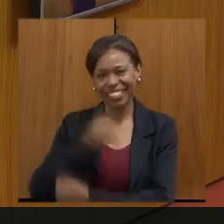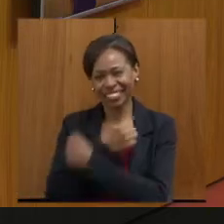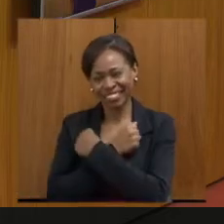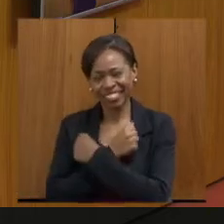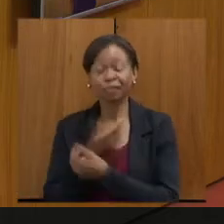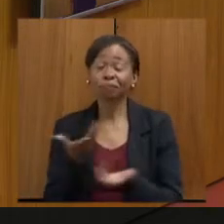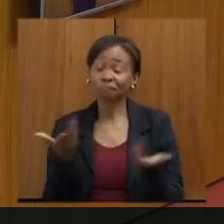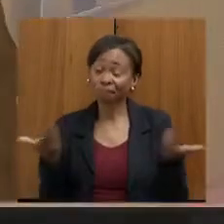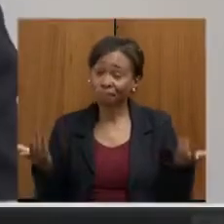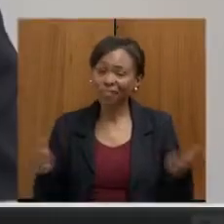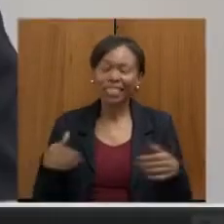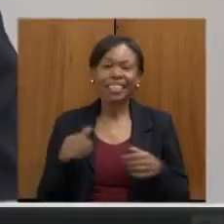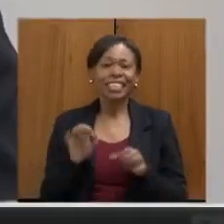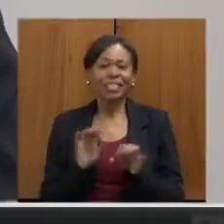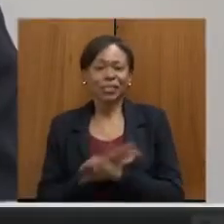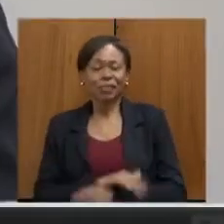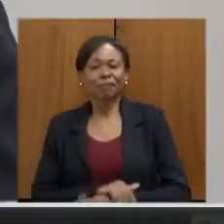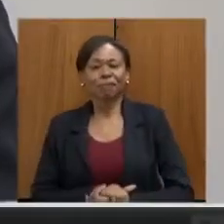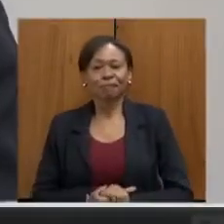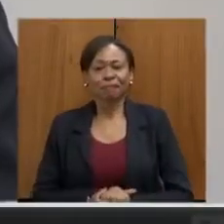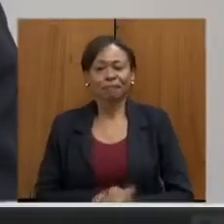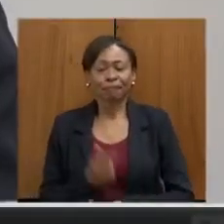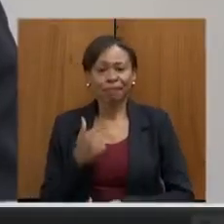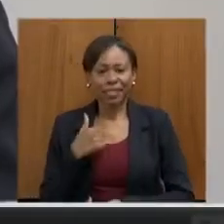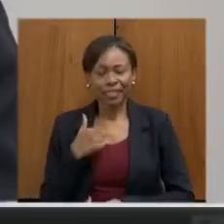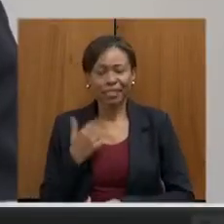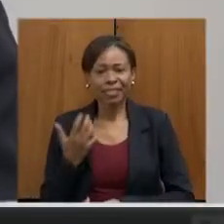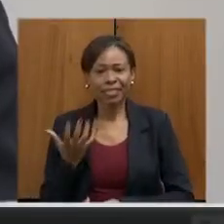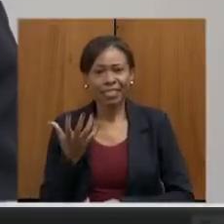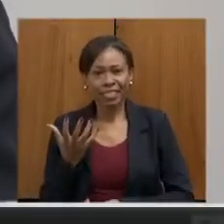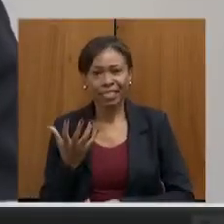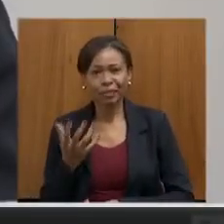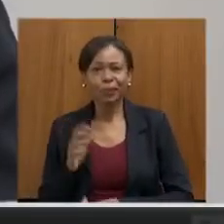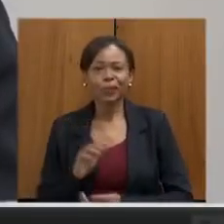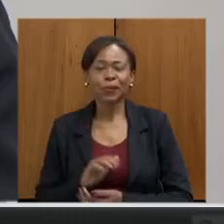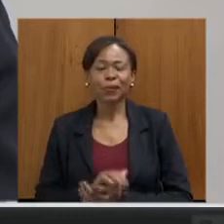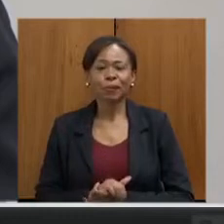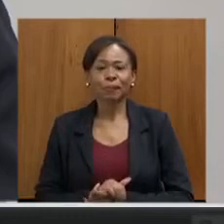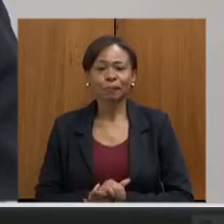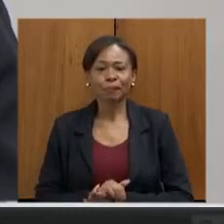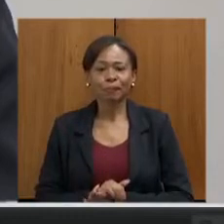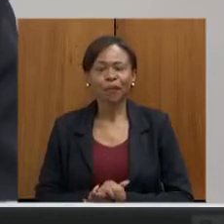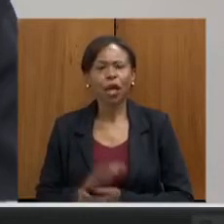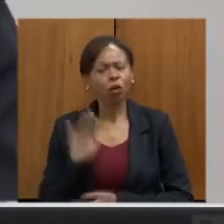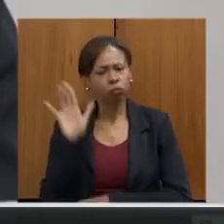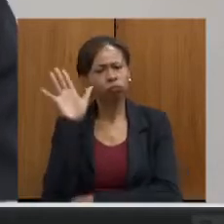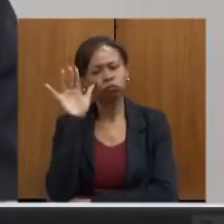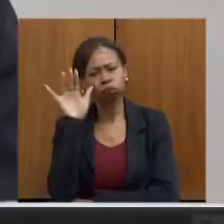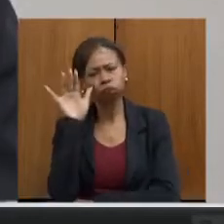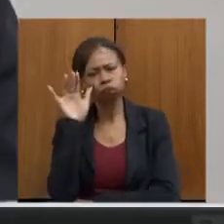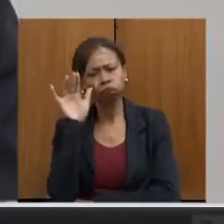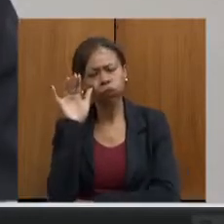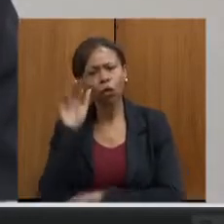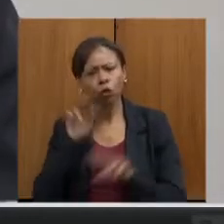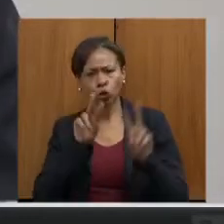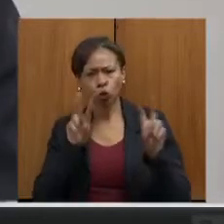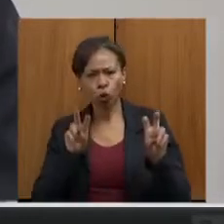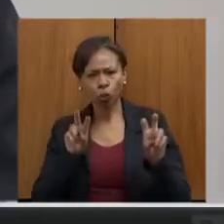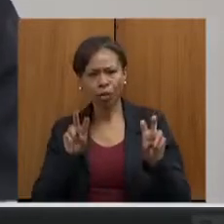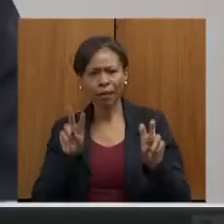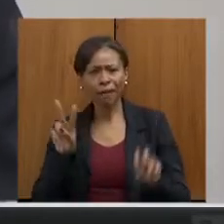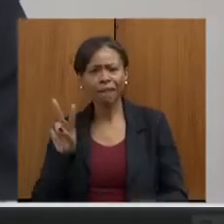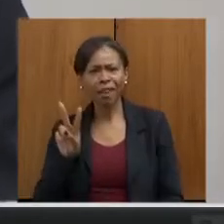pronto então eu queria primeiro eu ouvi bem relação à questão de